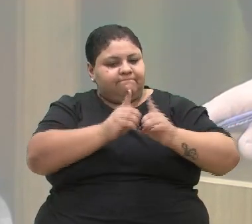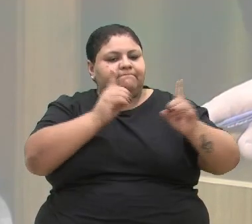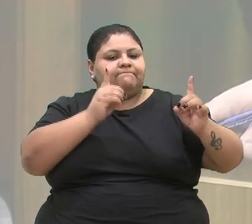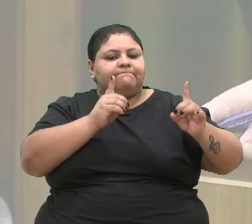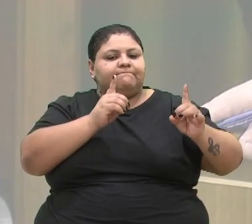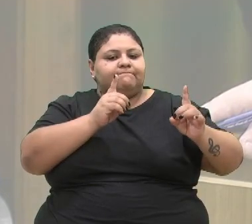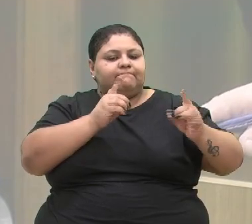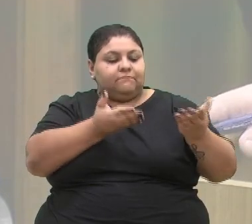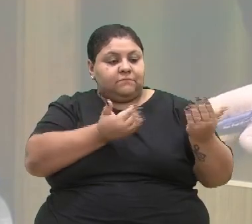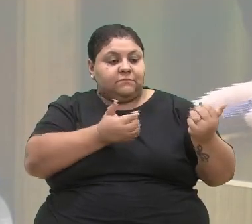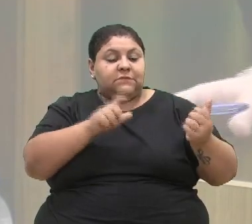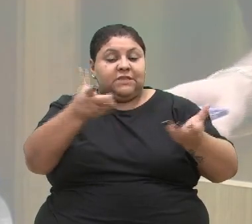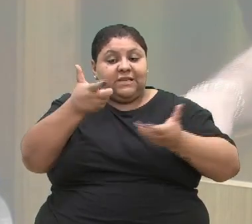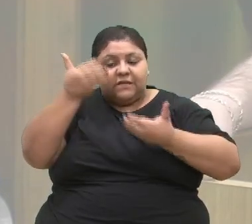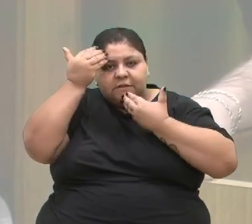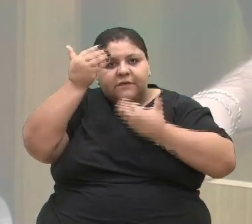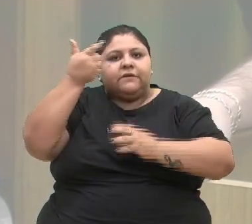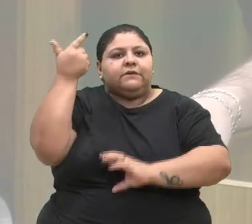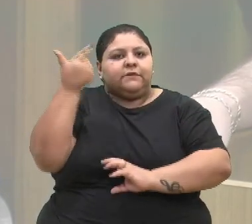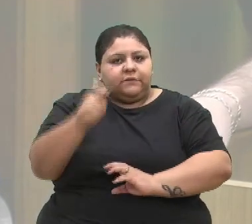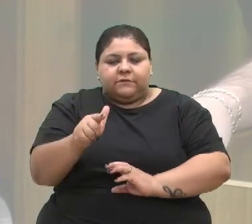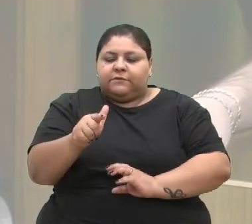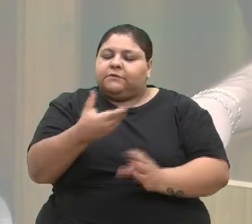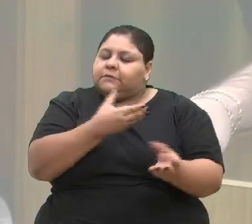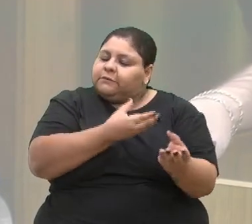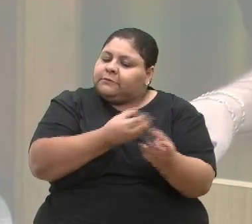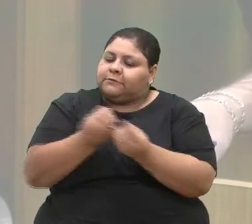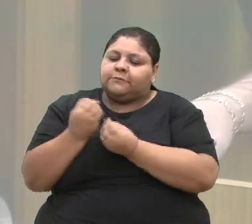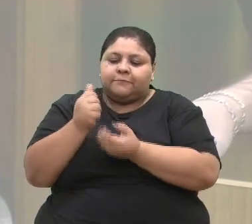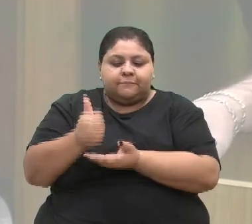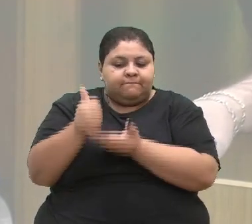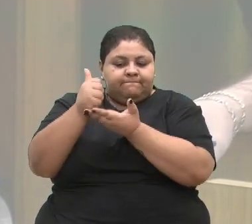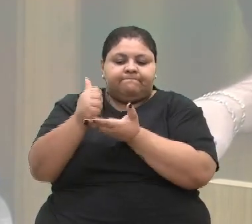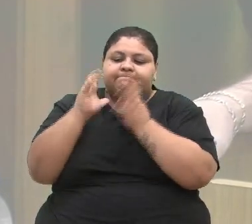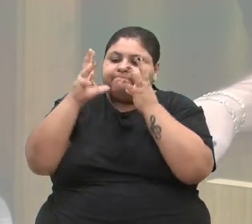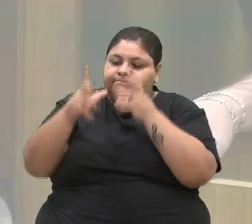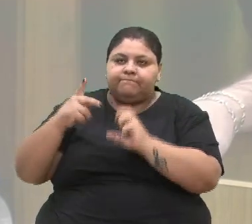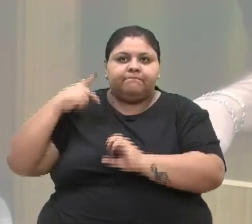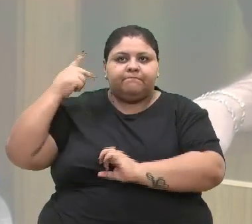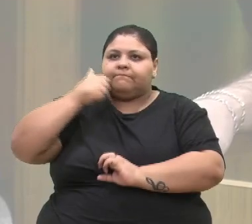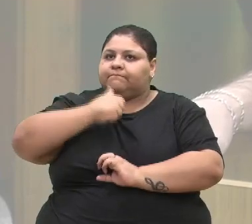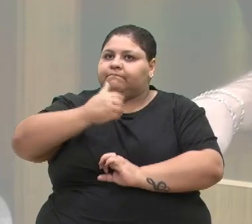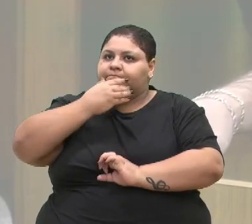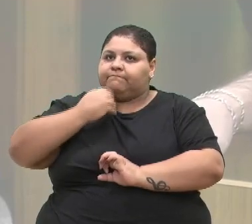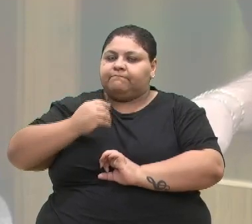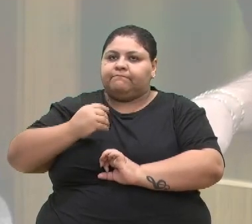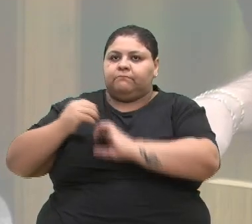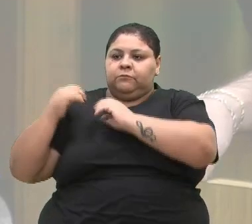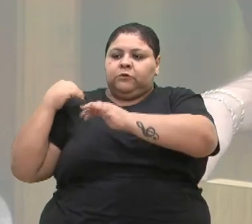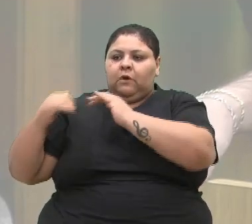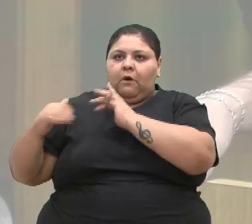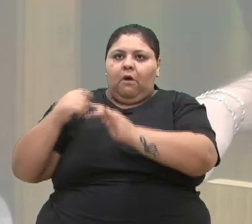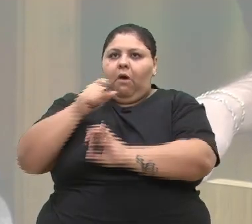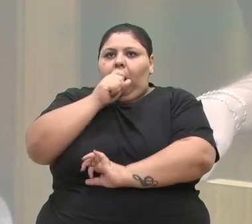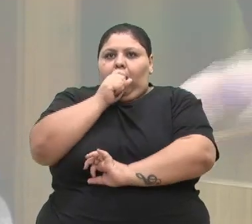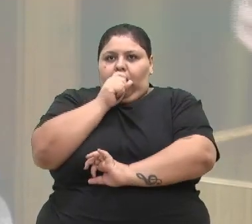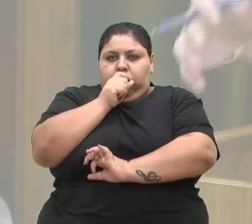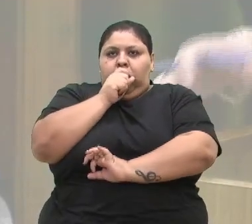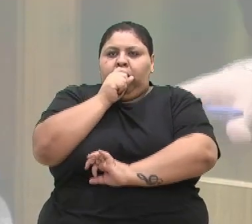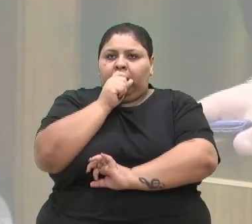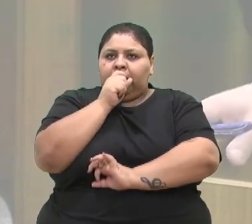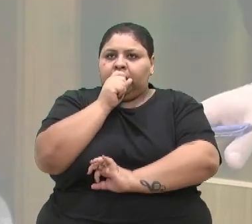dessa medicação e, com certeza, vai trazer um conforto maior e melhor para essas famílias que tanto